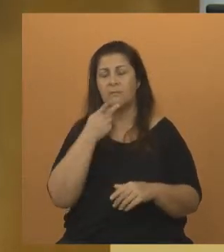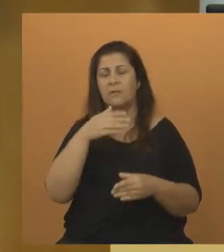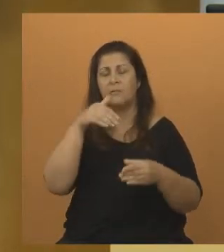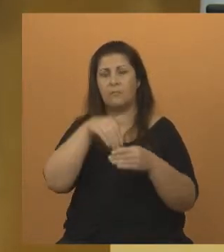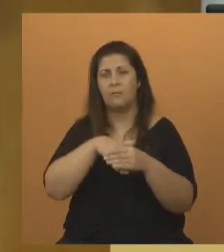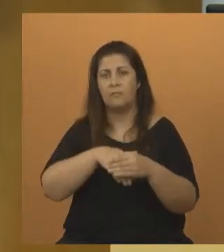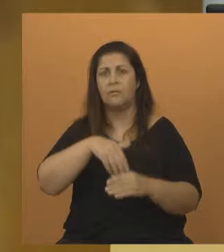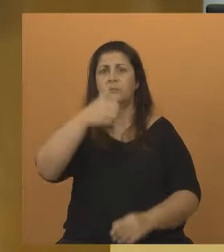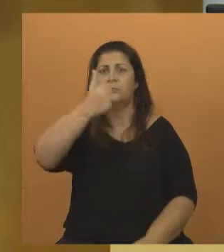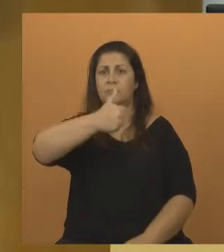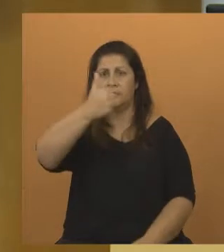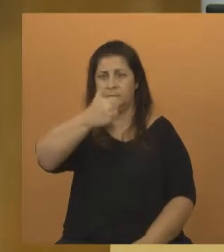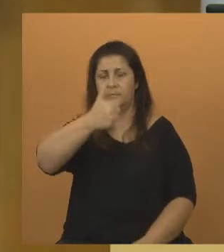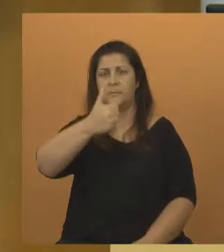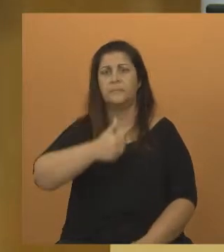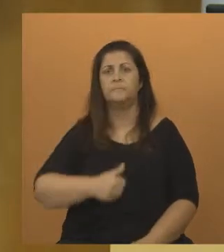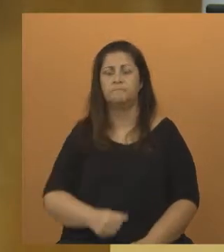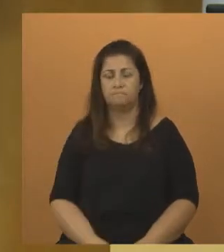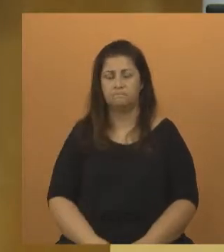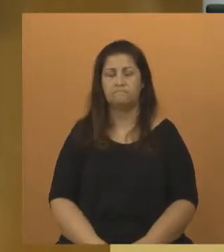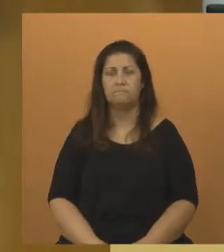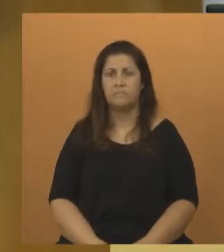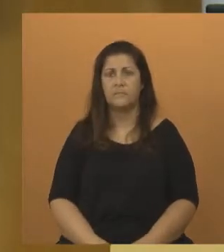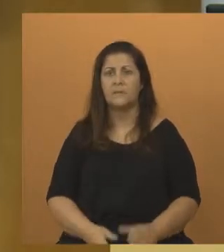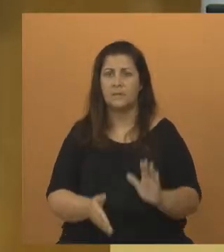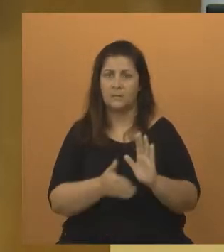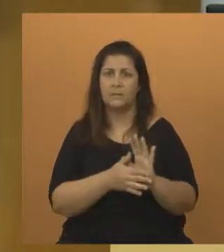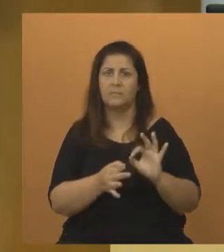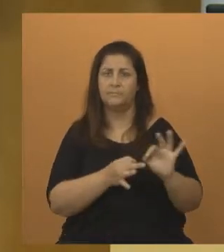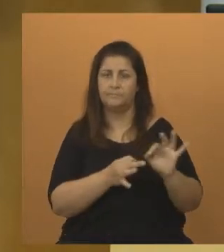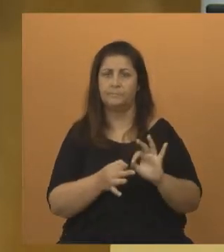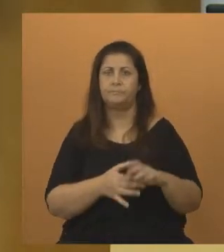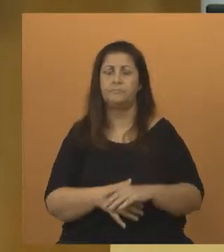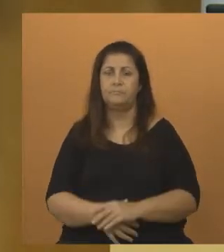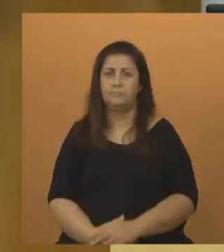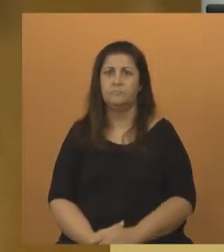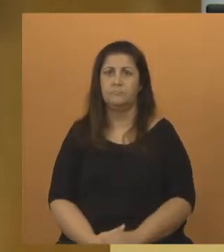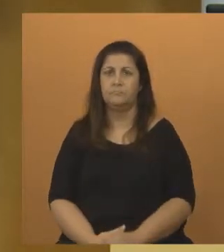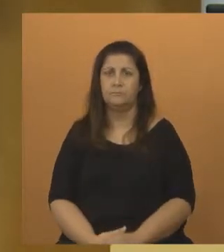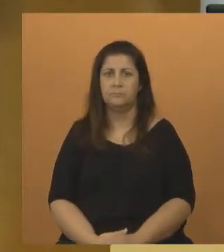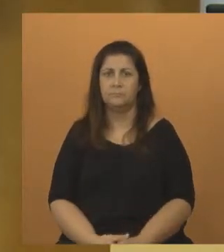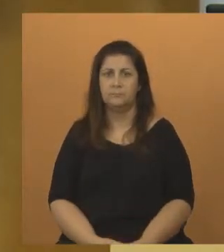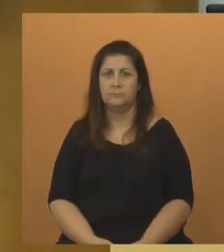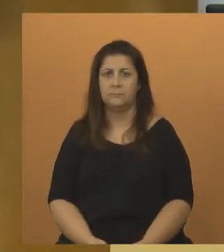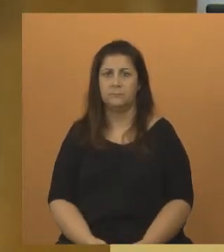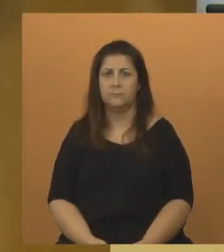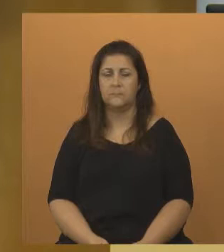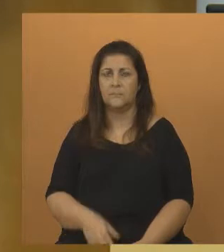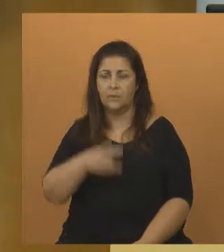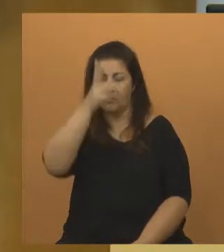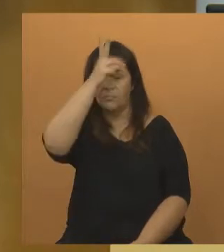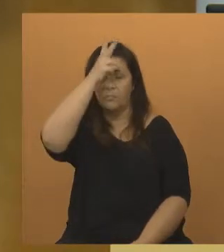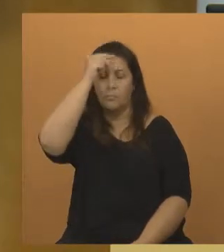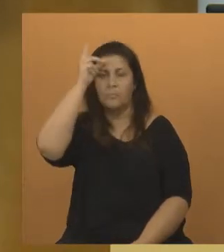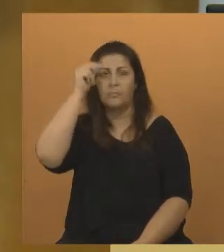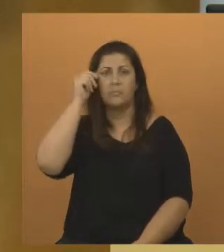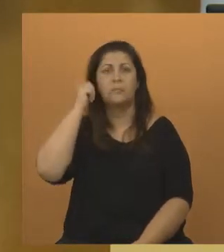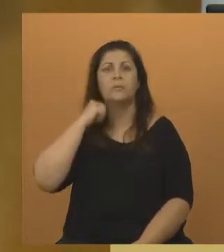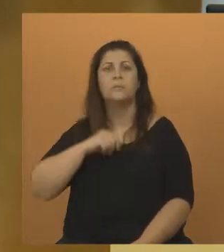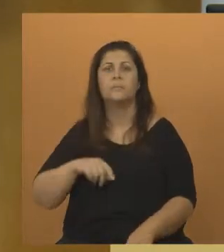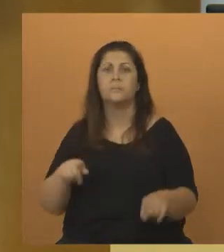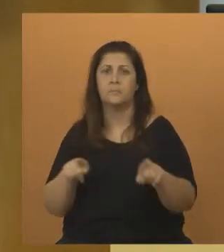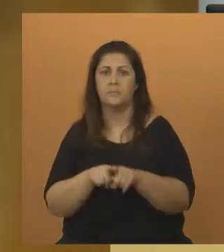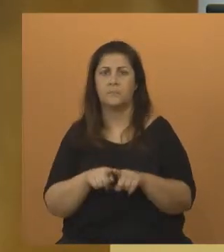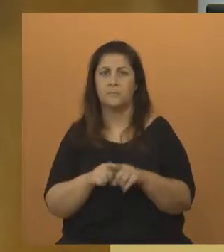voto favorável a esse projeto aqui, que é do Isaías Santana, e